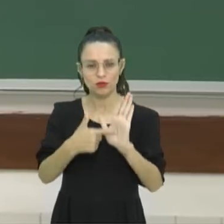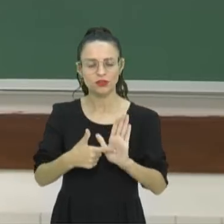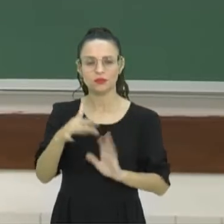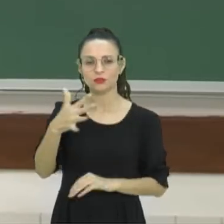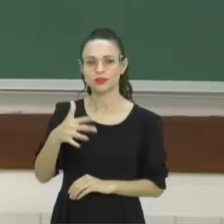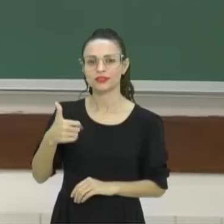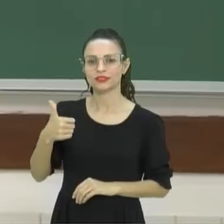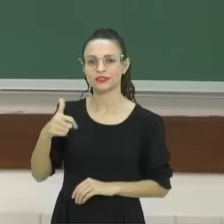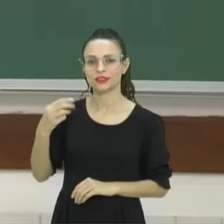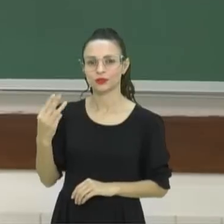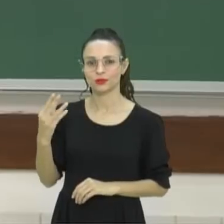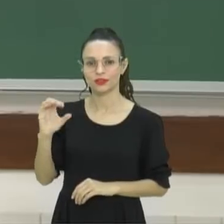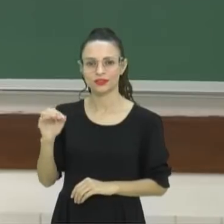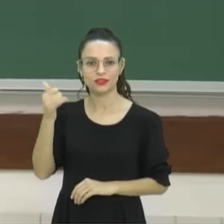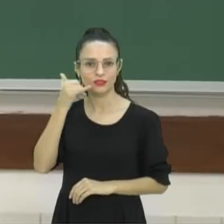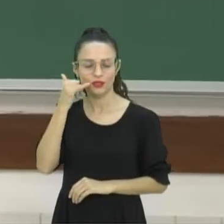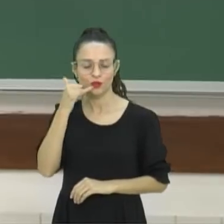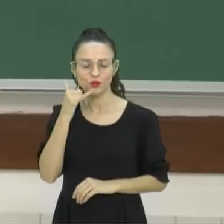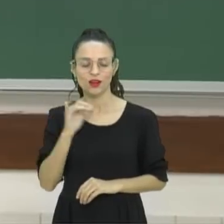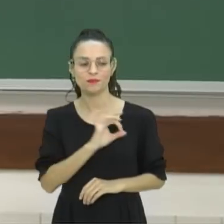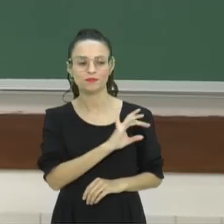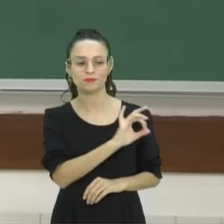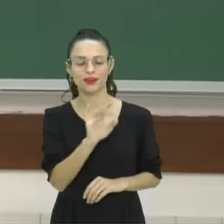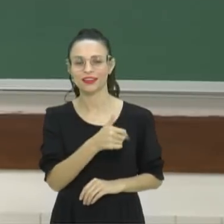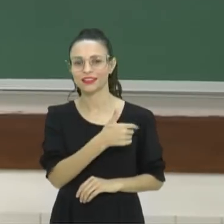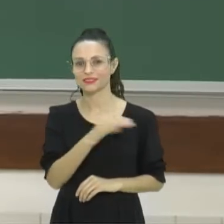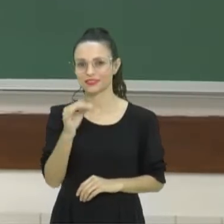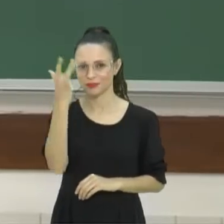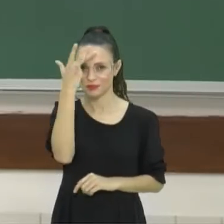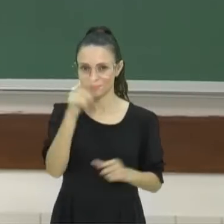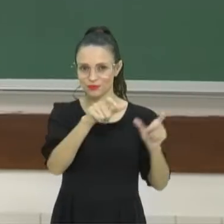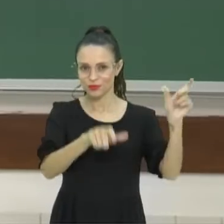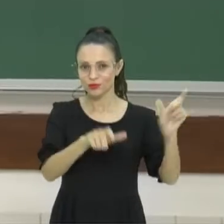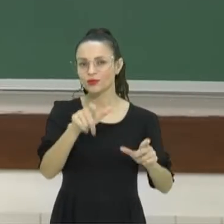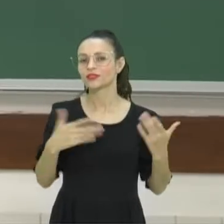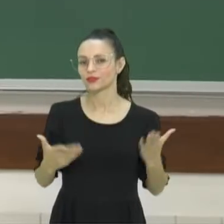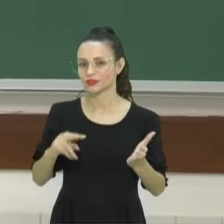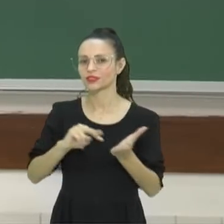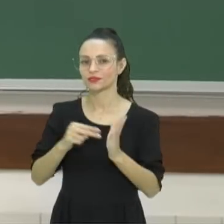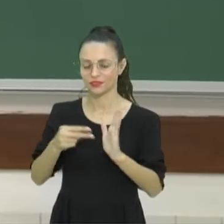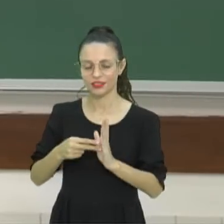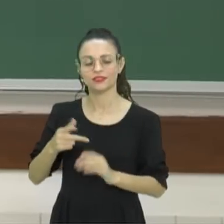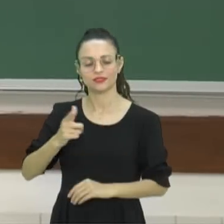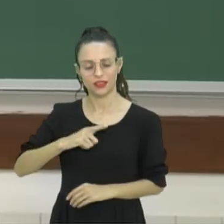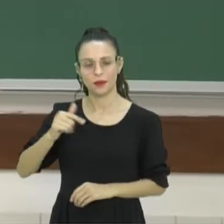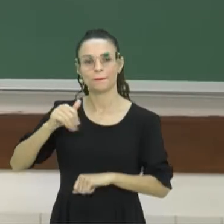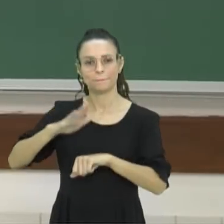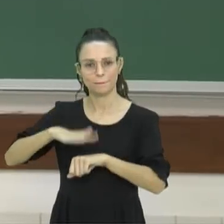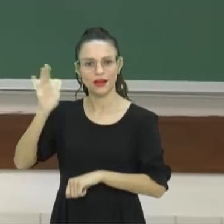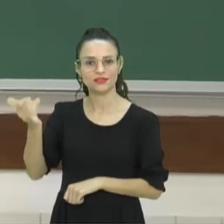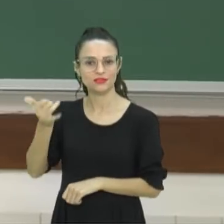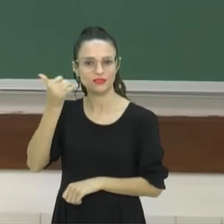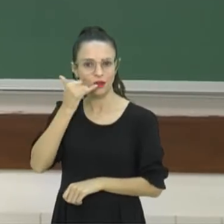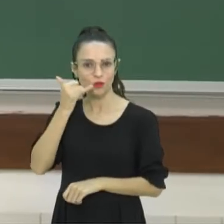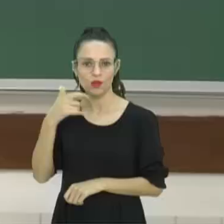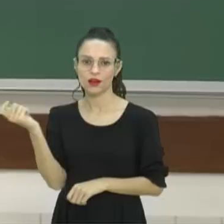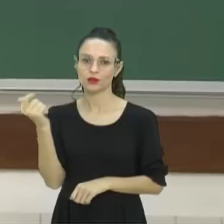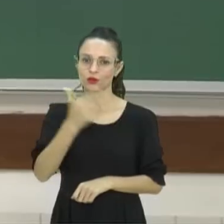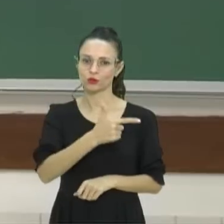de 130 celulares para cada 100 habitantes. Então significa que tem mais linhas telefônicas